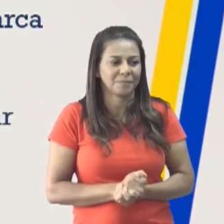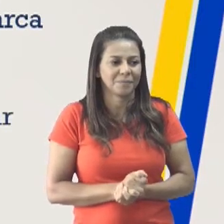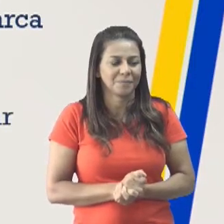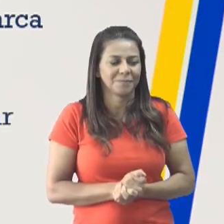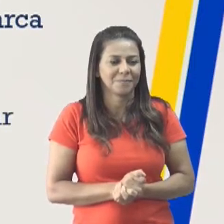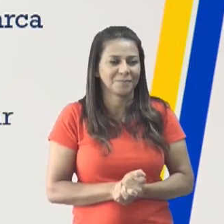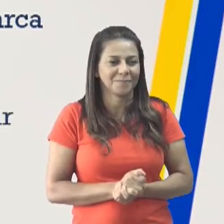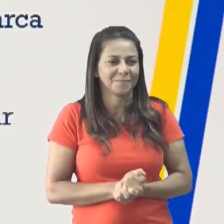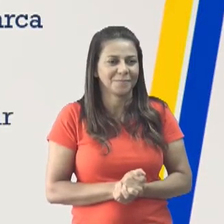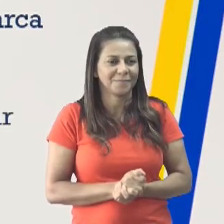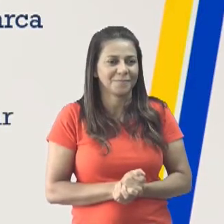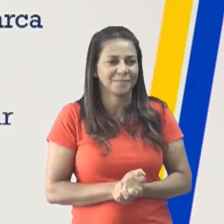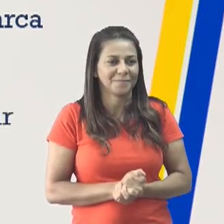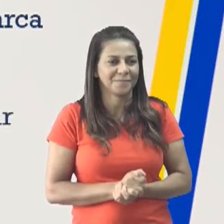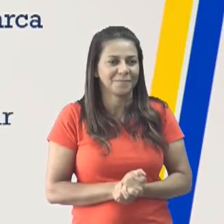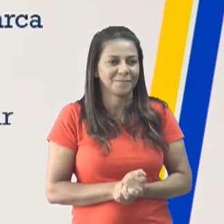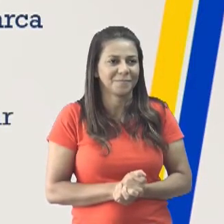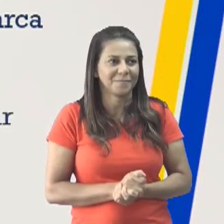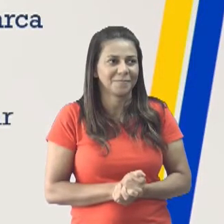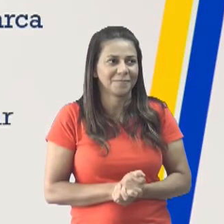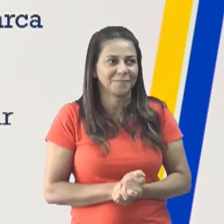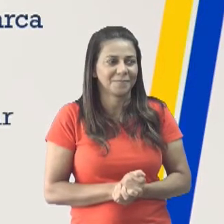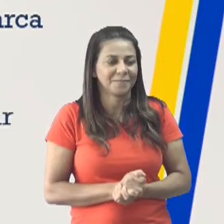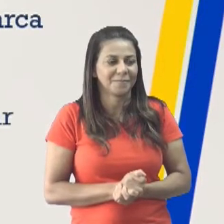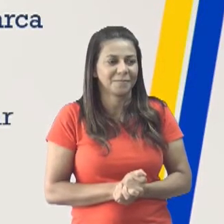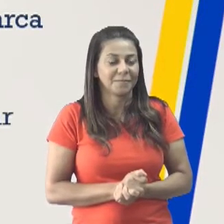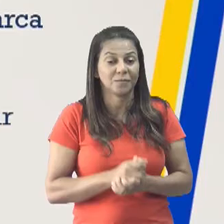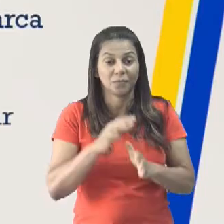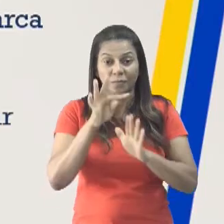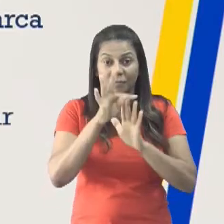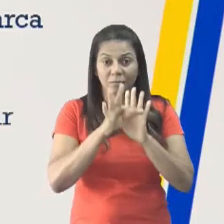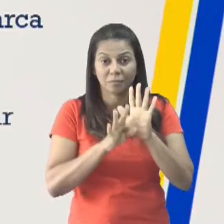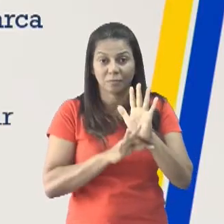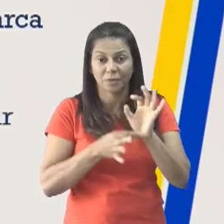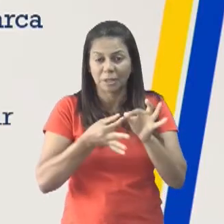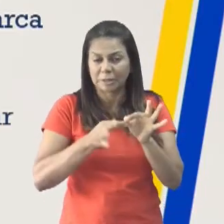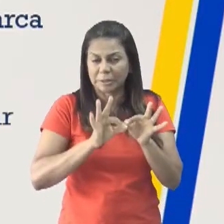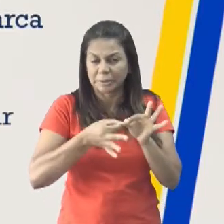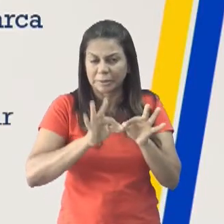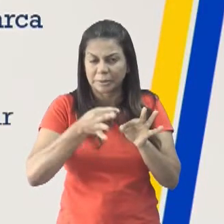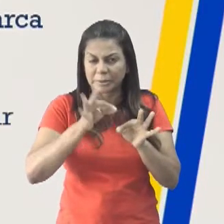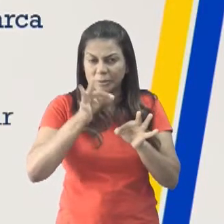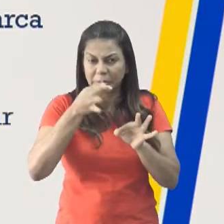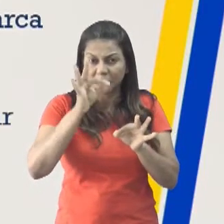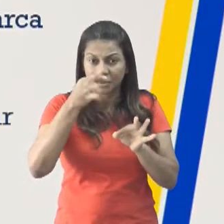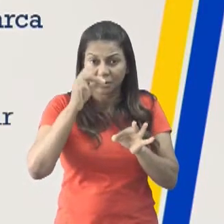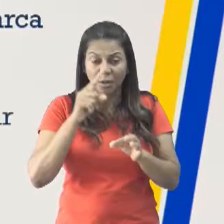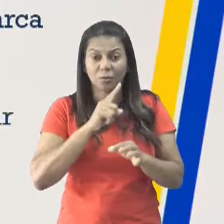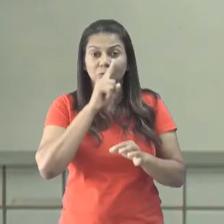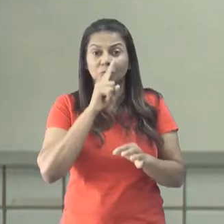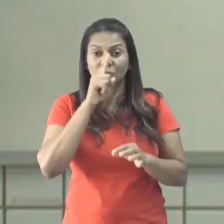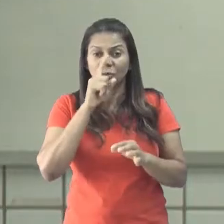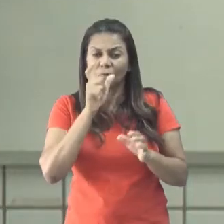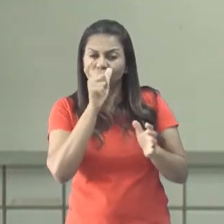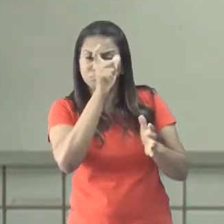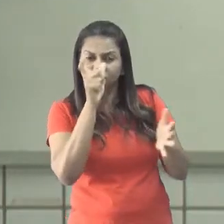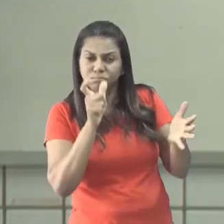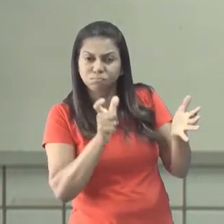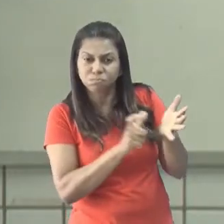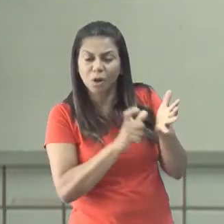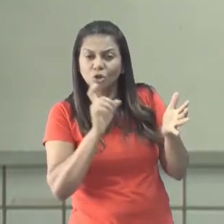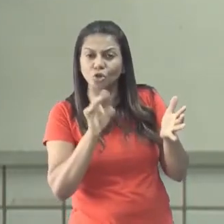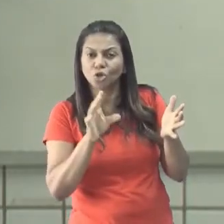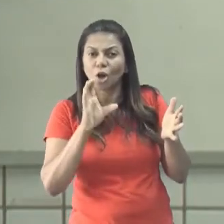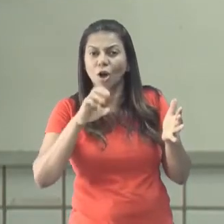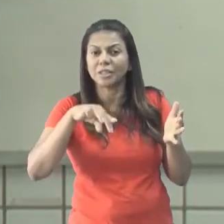não entra tirania. Pessoal, o texto é muito maior do que isso. Aqui eu tenho um fragmento da cena